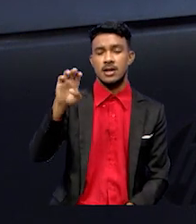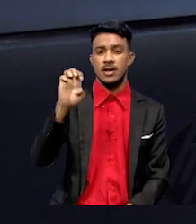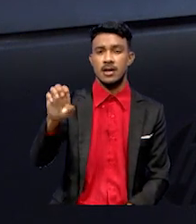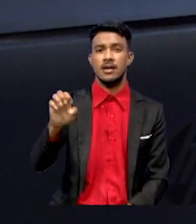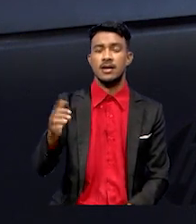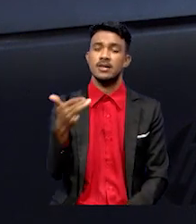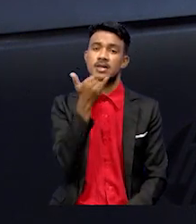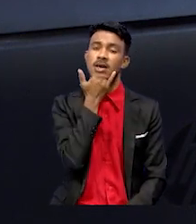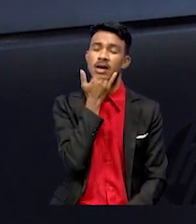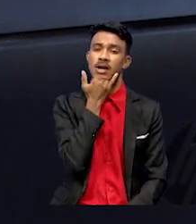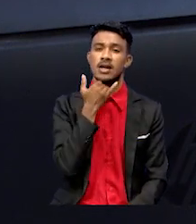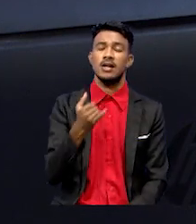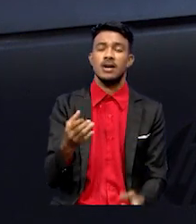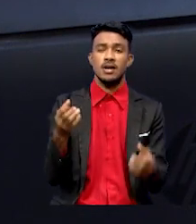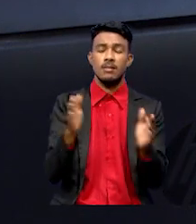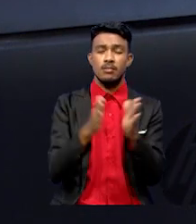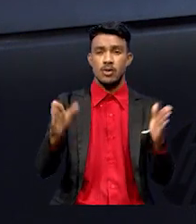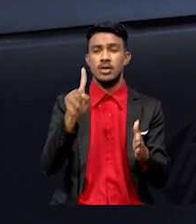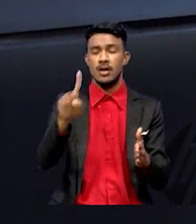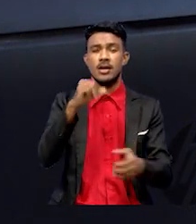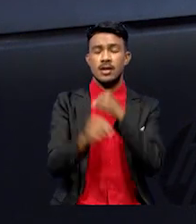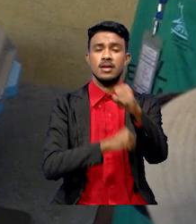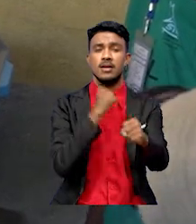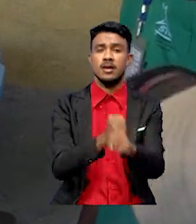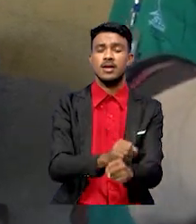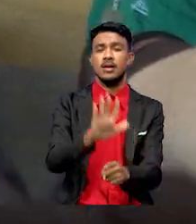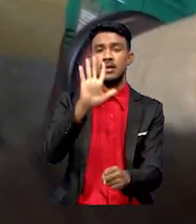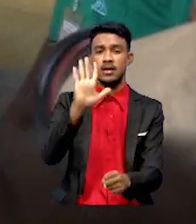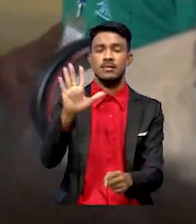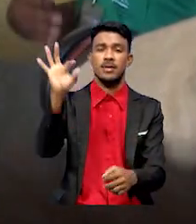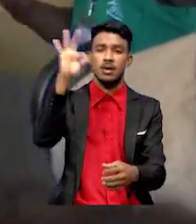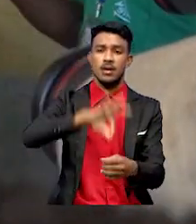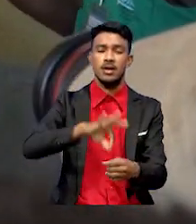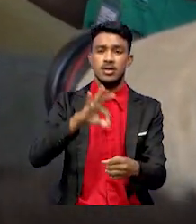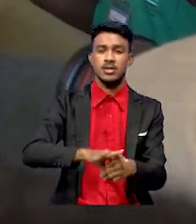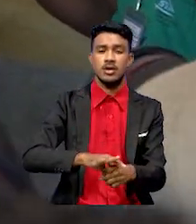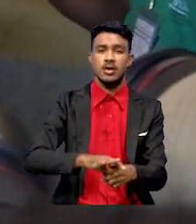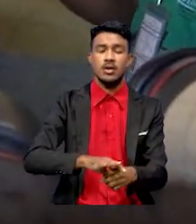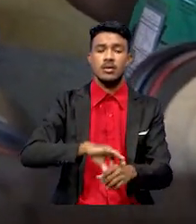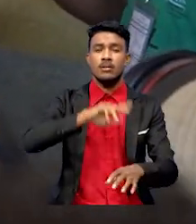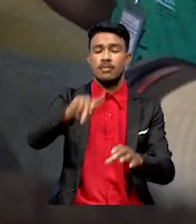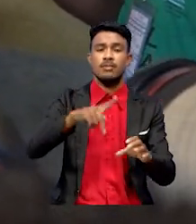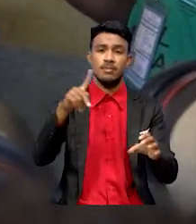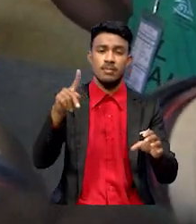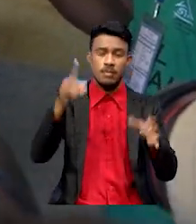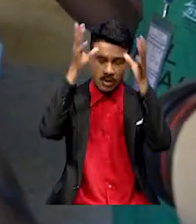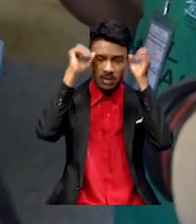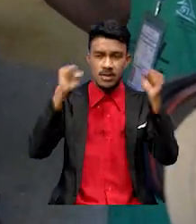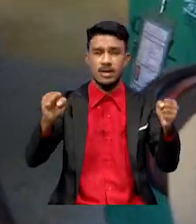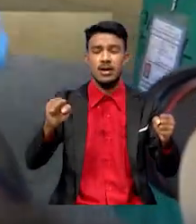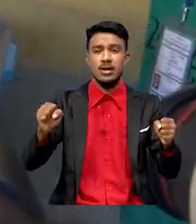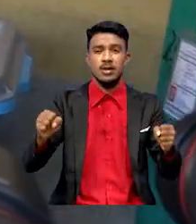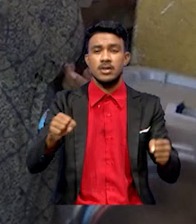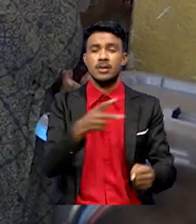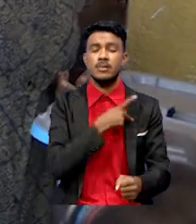primeira vez cada tina lima nebe maka eleição parlamentares eleição presidenciais pela primeira